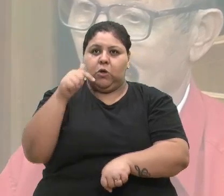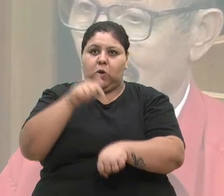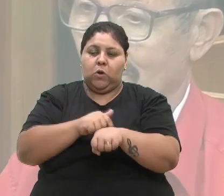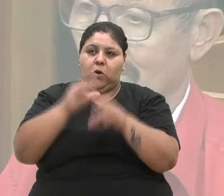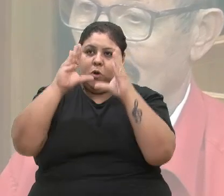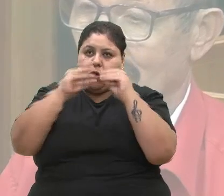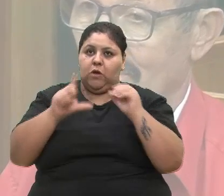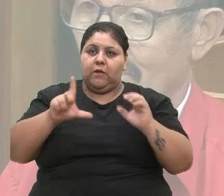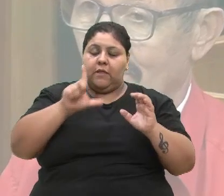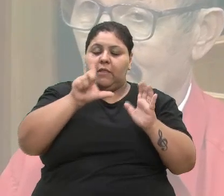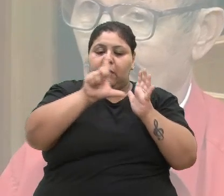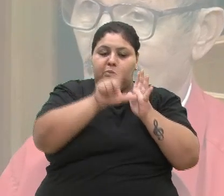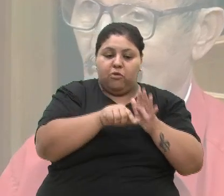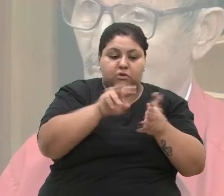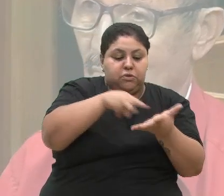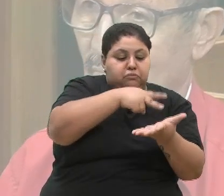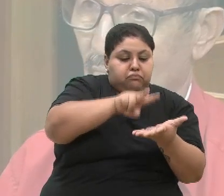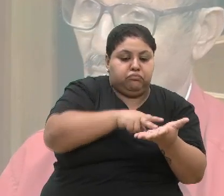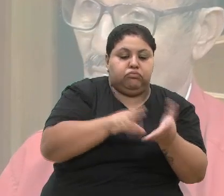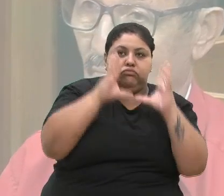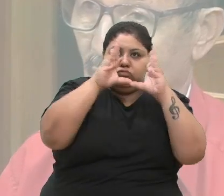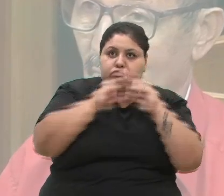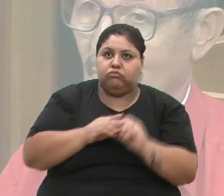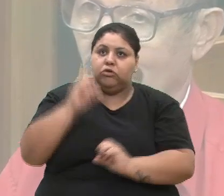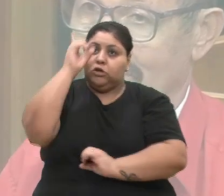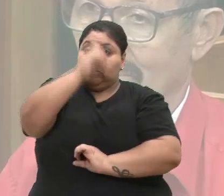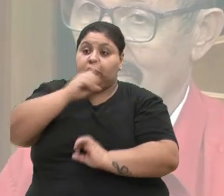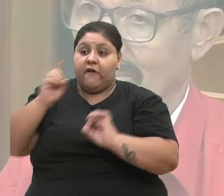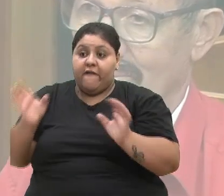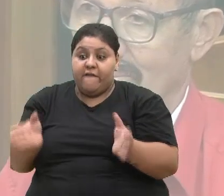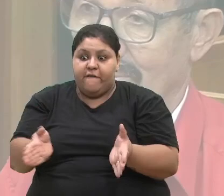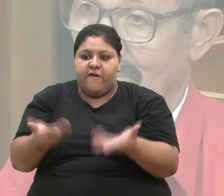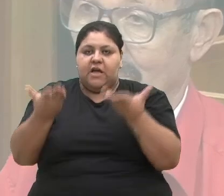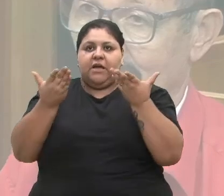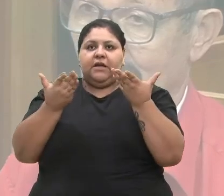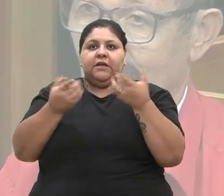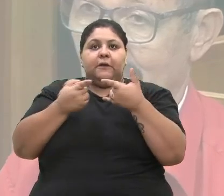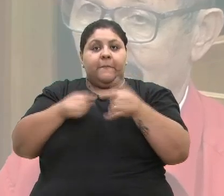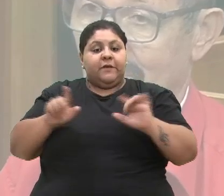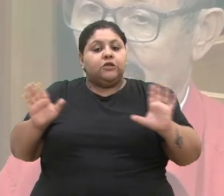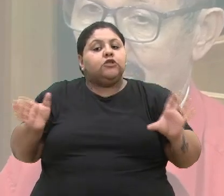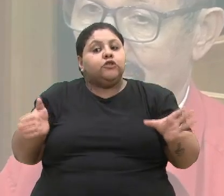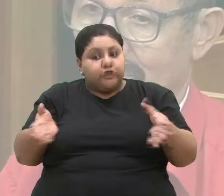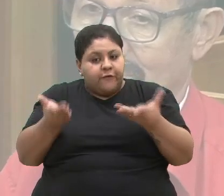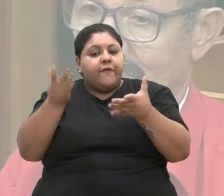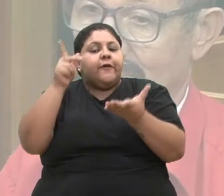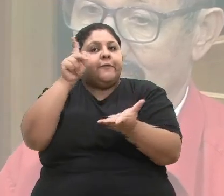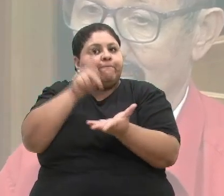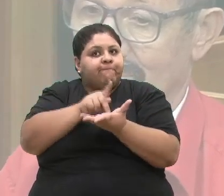após o jantar dançante, e no domingo a nossa festa maior. Mas a nossa festa mesmo,